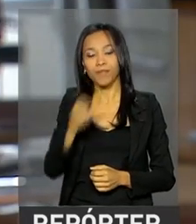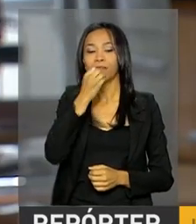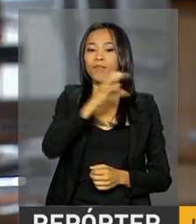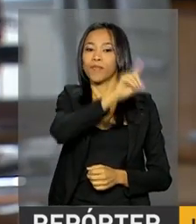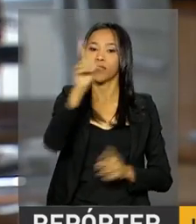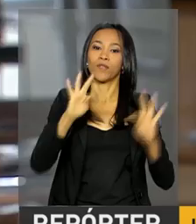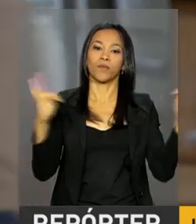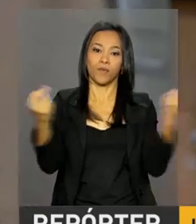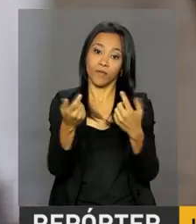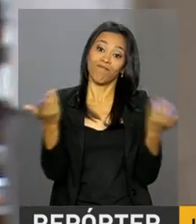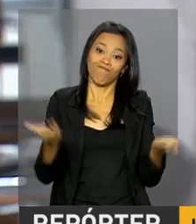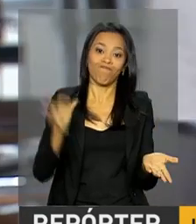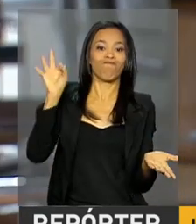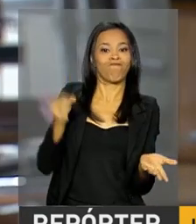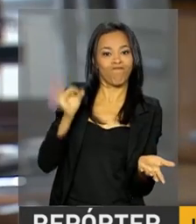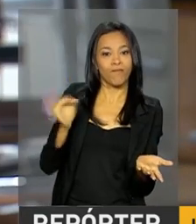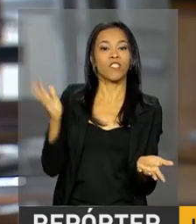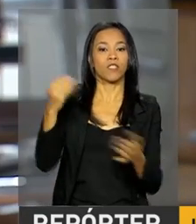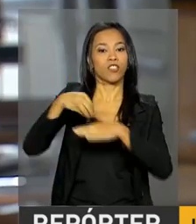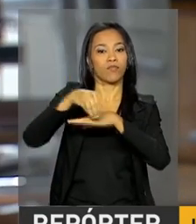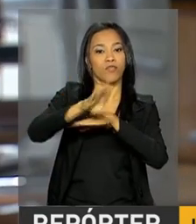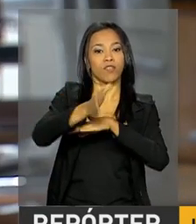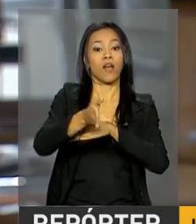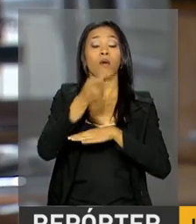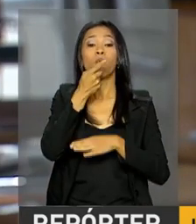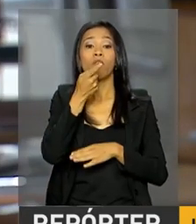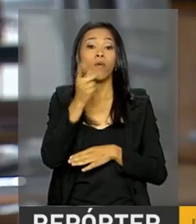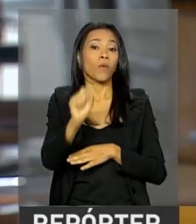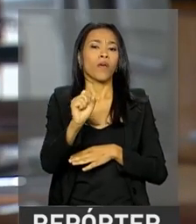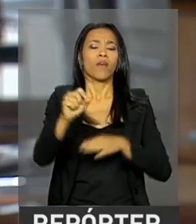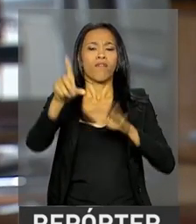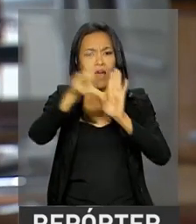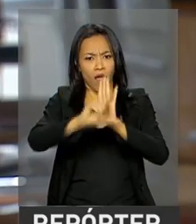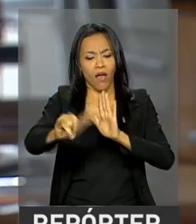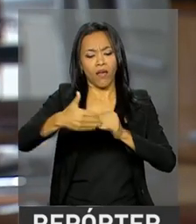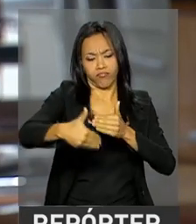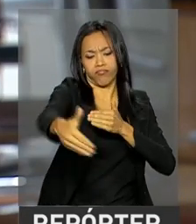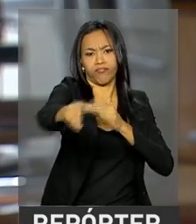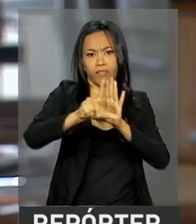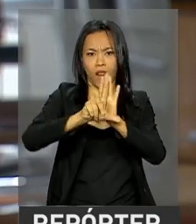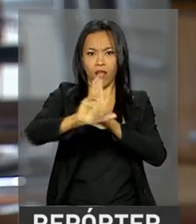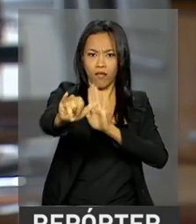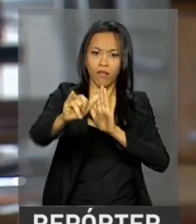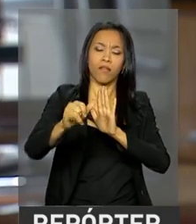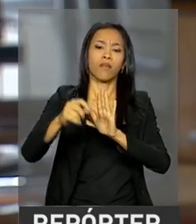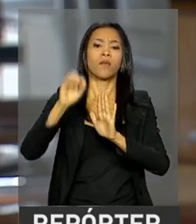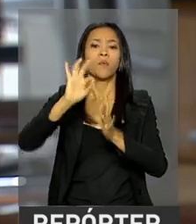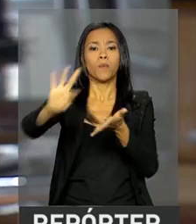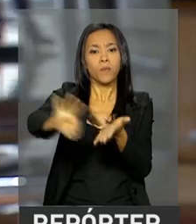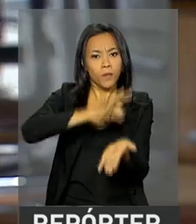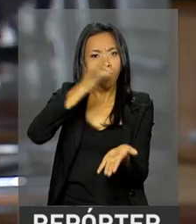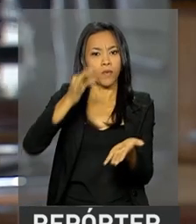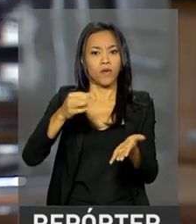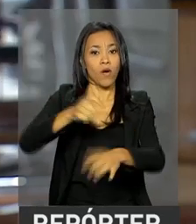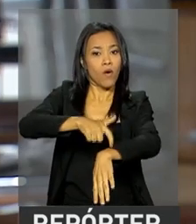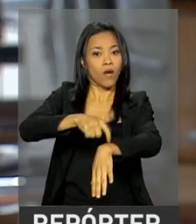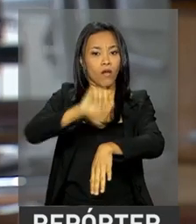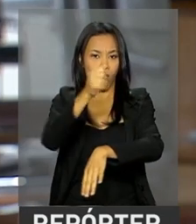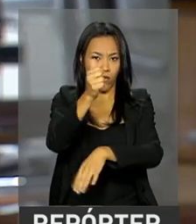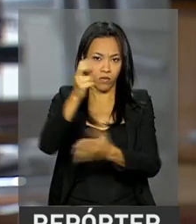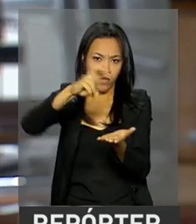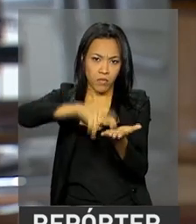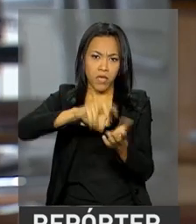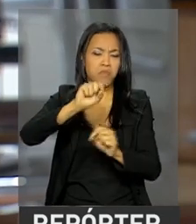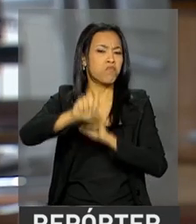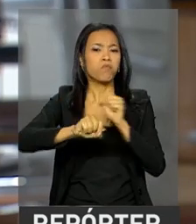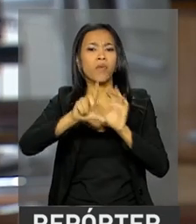o presidente Michel Temer, como você falou, ele vai sancionar em uma cerimônia aqui no Palácio do Planalto a partir das 11 horas da manhã a lei